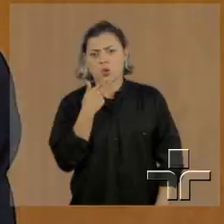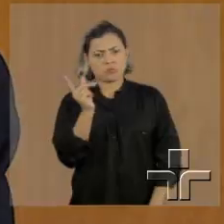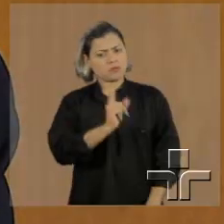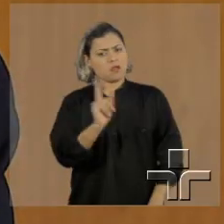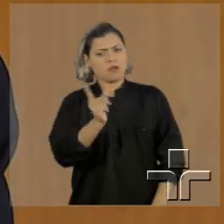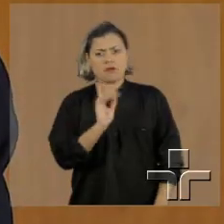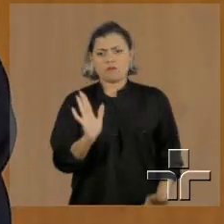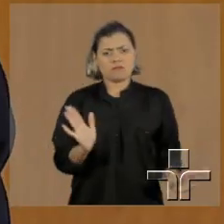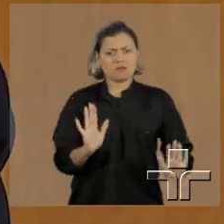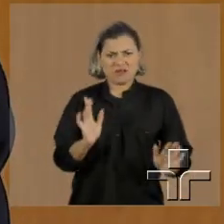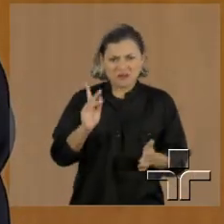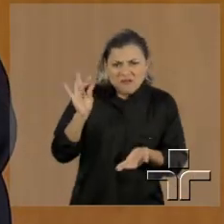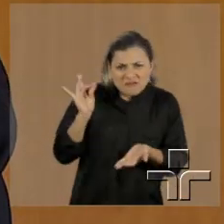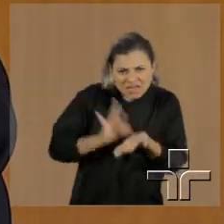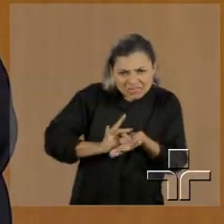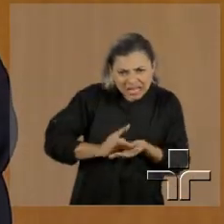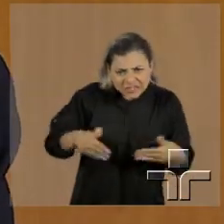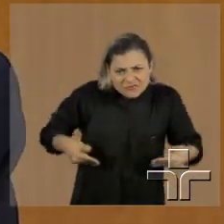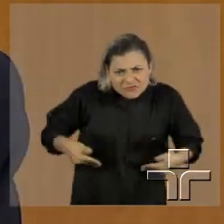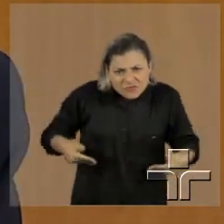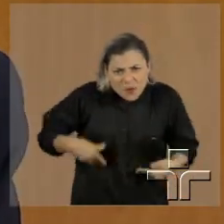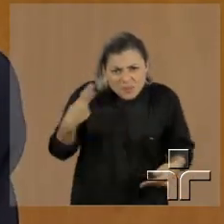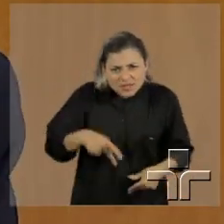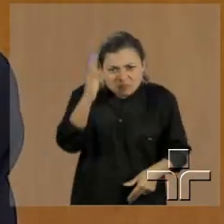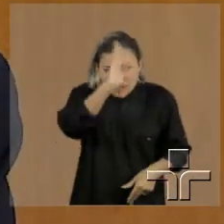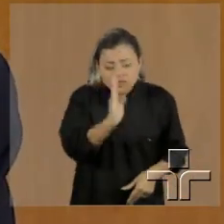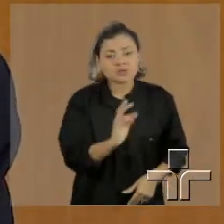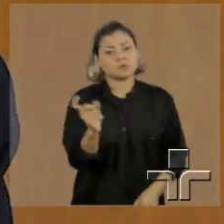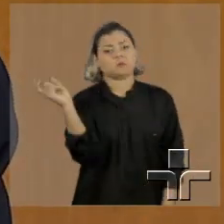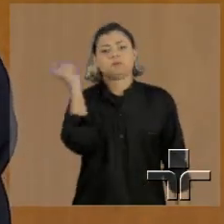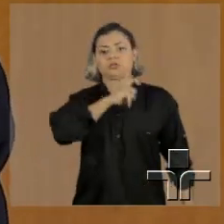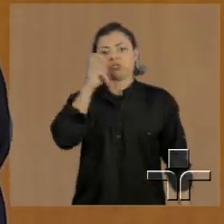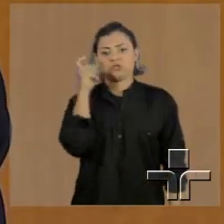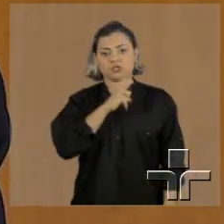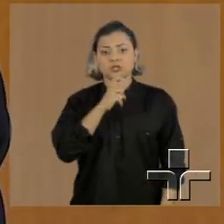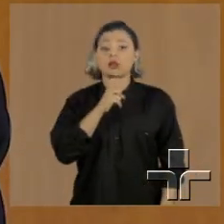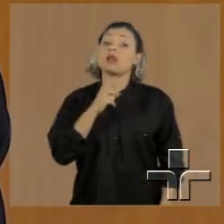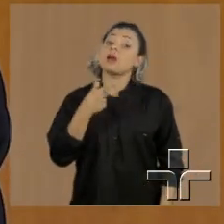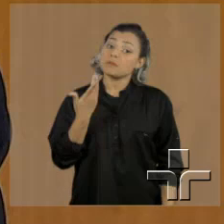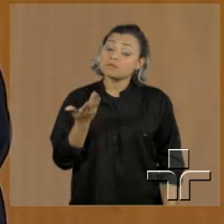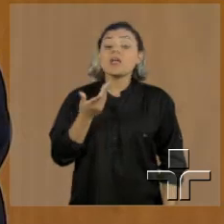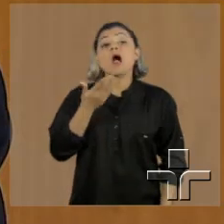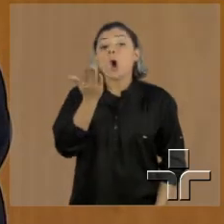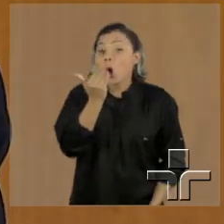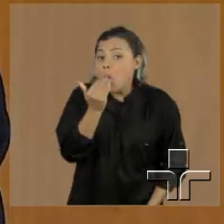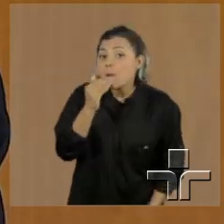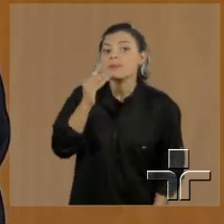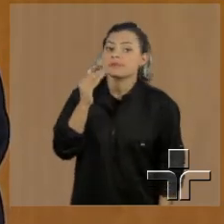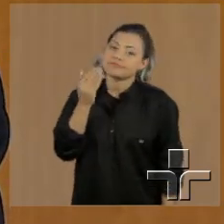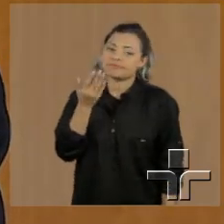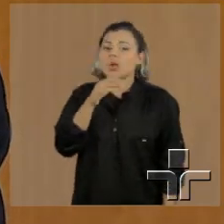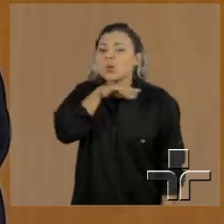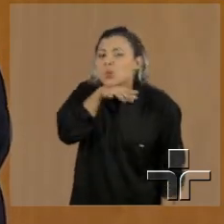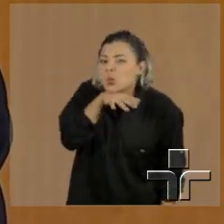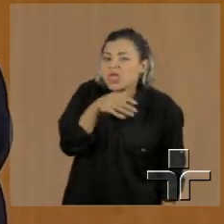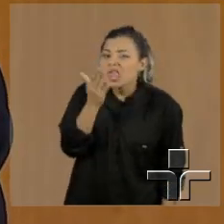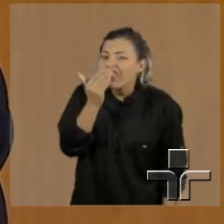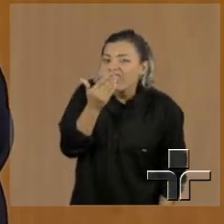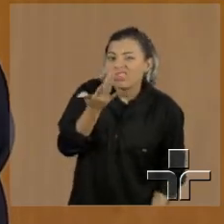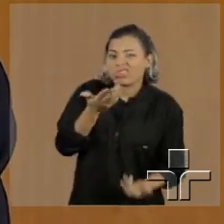país. Falar que se passa fome no Brasil é uma grande mentira. Passa-se mal. Não come bem, aí eu